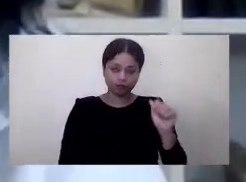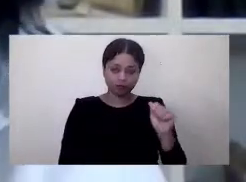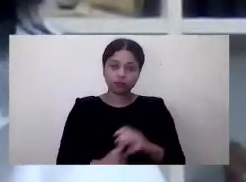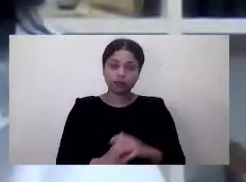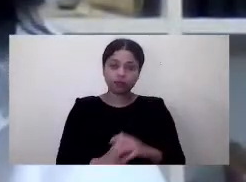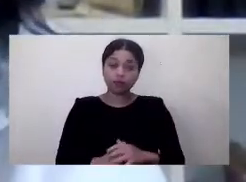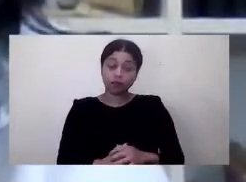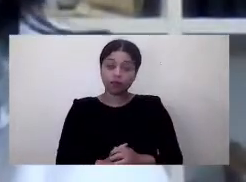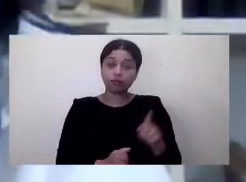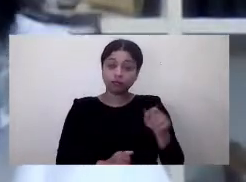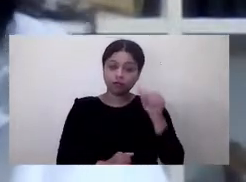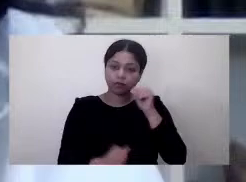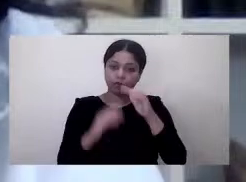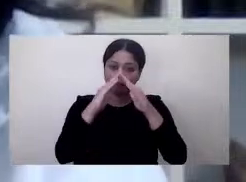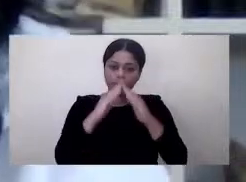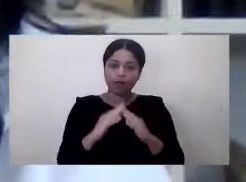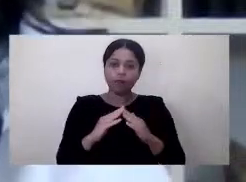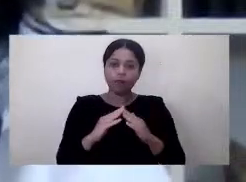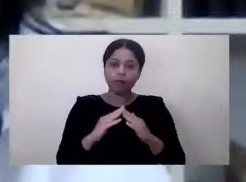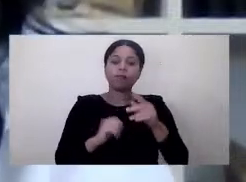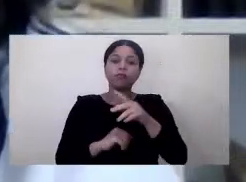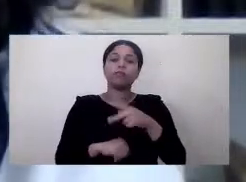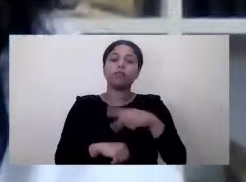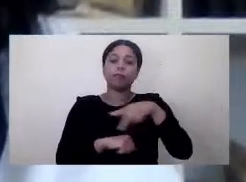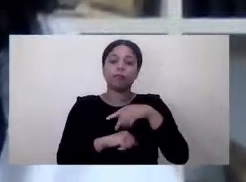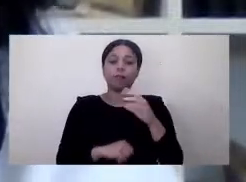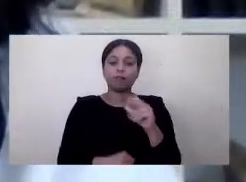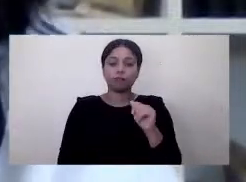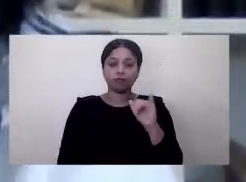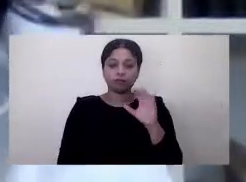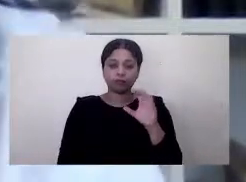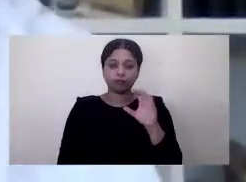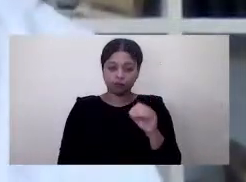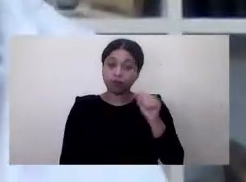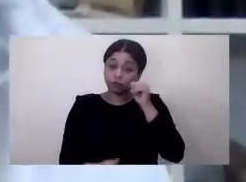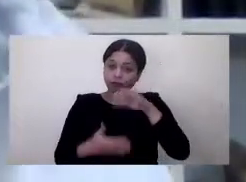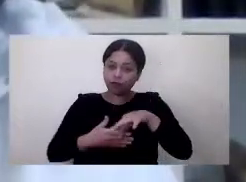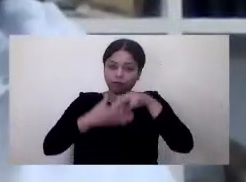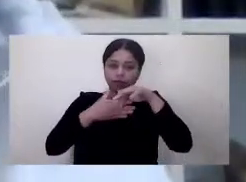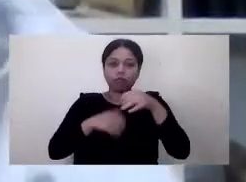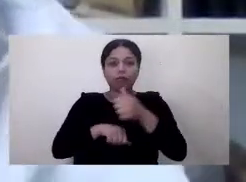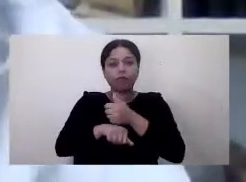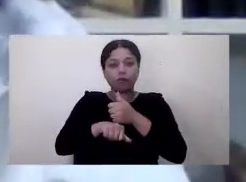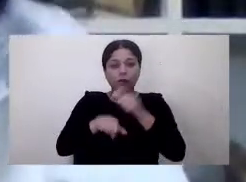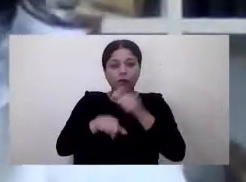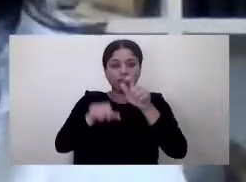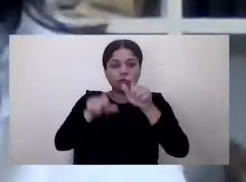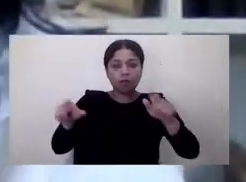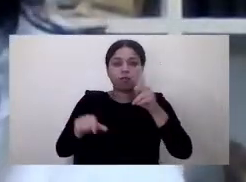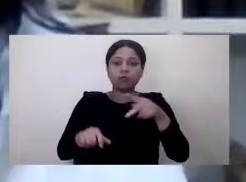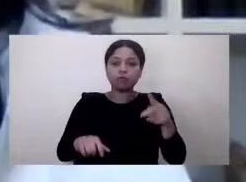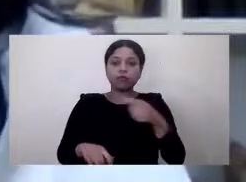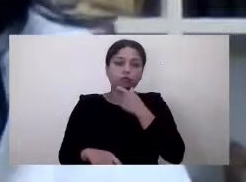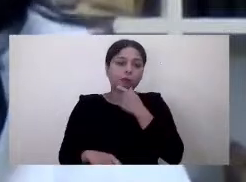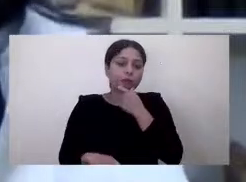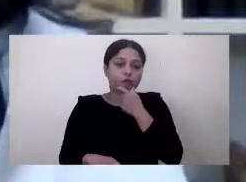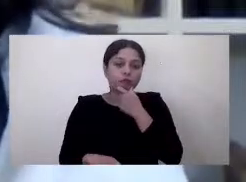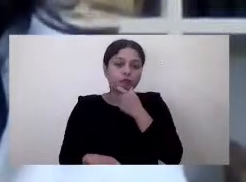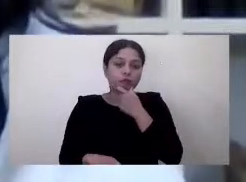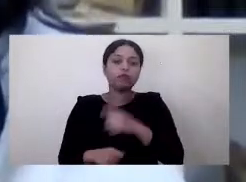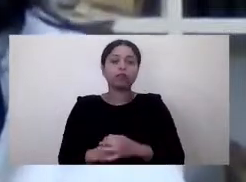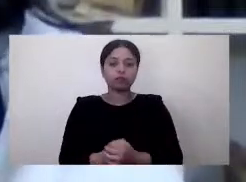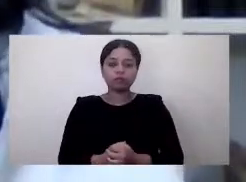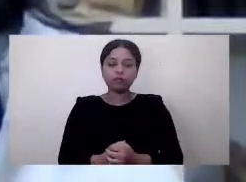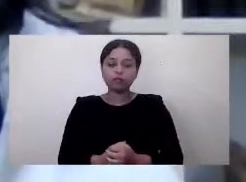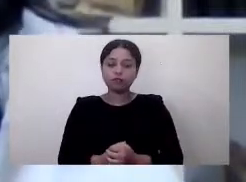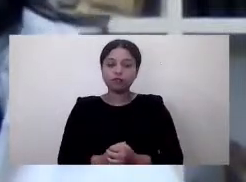mora no Cairo e lidera os programas de desenvolvimento profissional de professores de inglês no British Council do Cairo. Com mais de 11